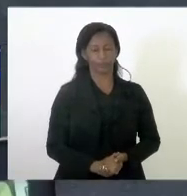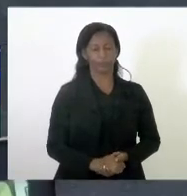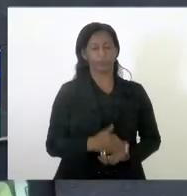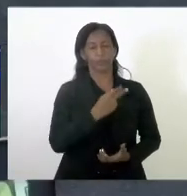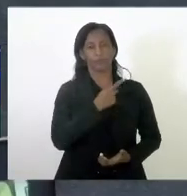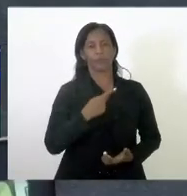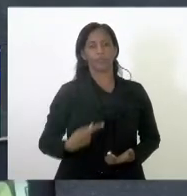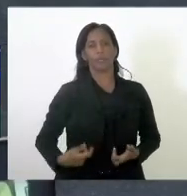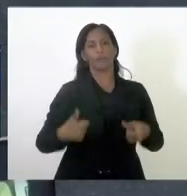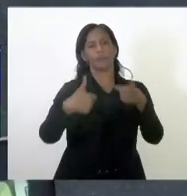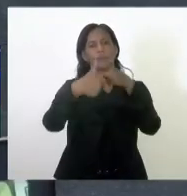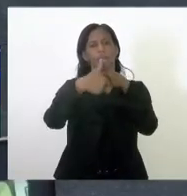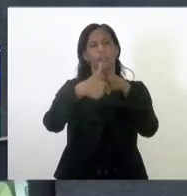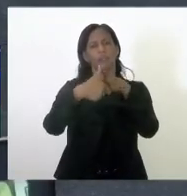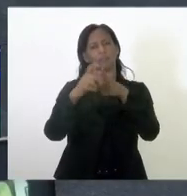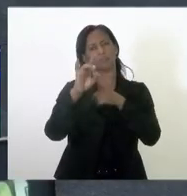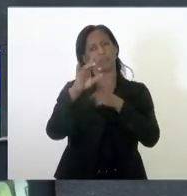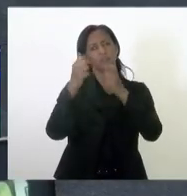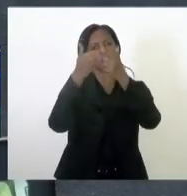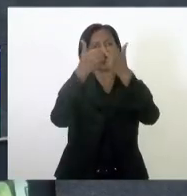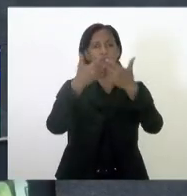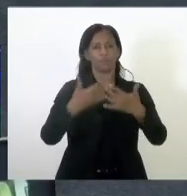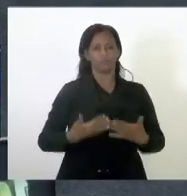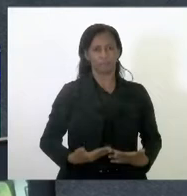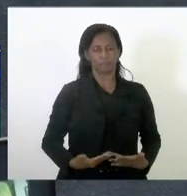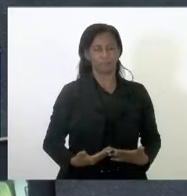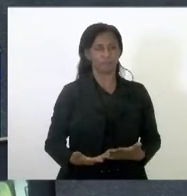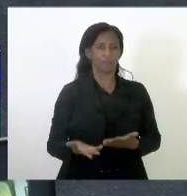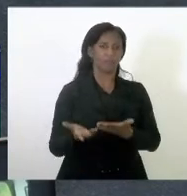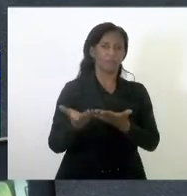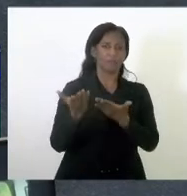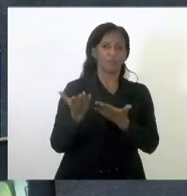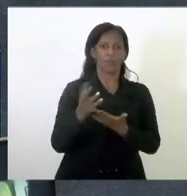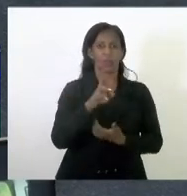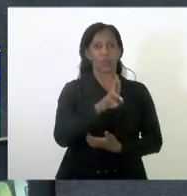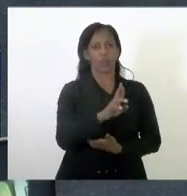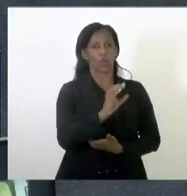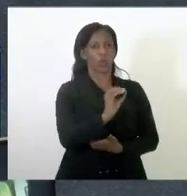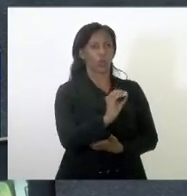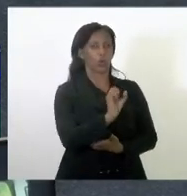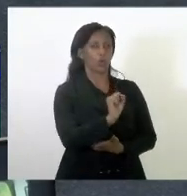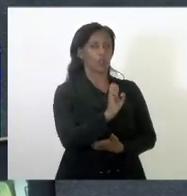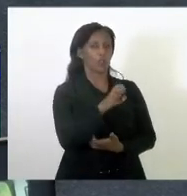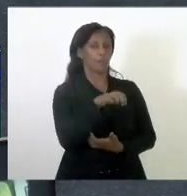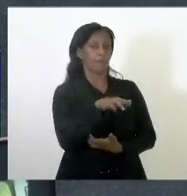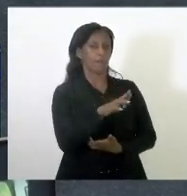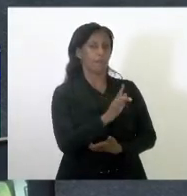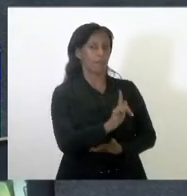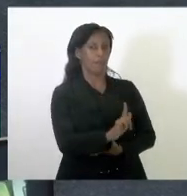para esclarecer ao nobre deputado Rosenberg Reis,